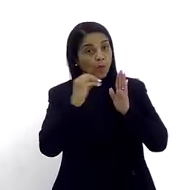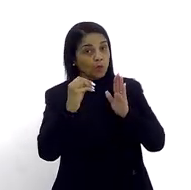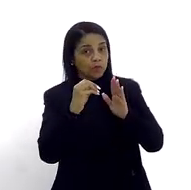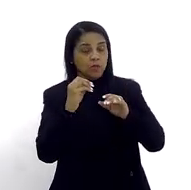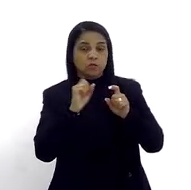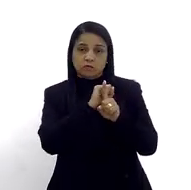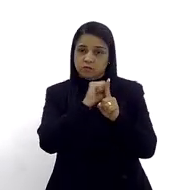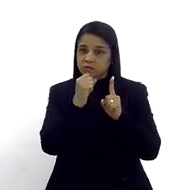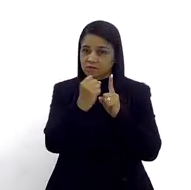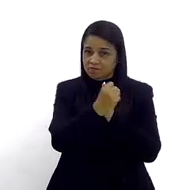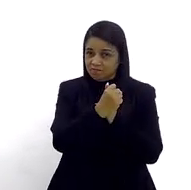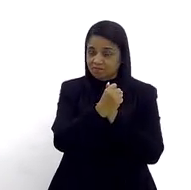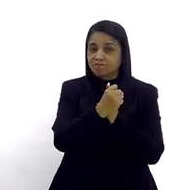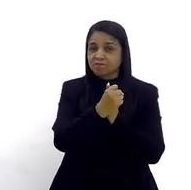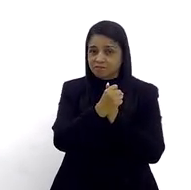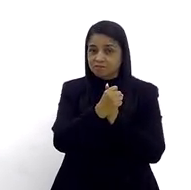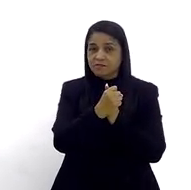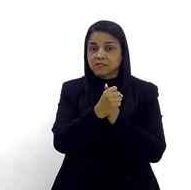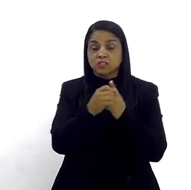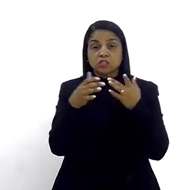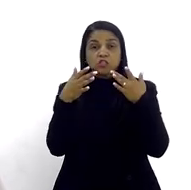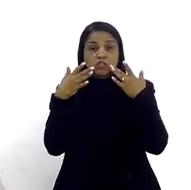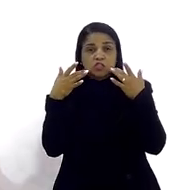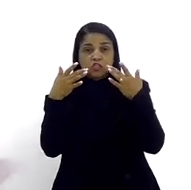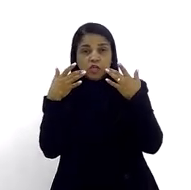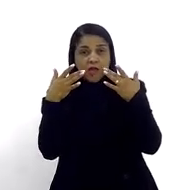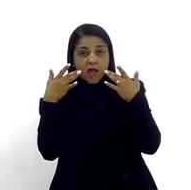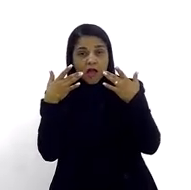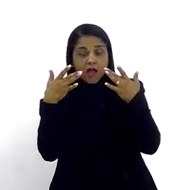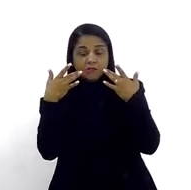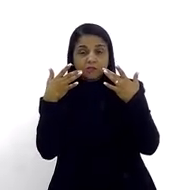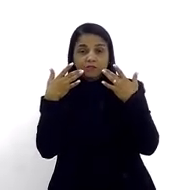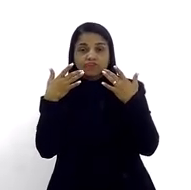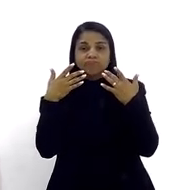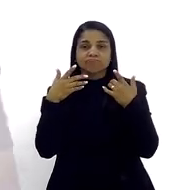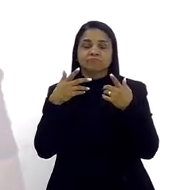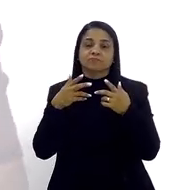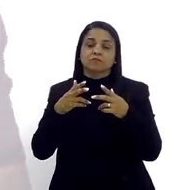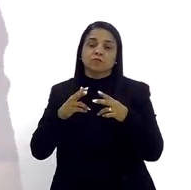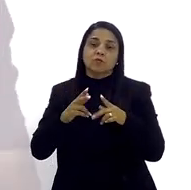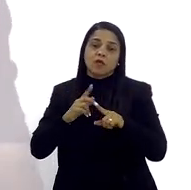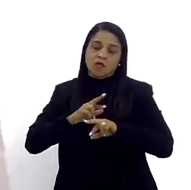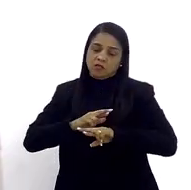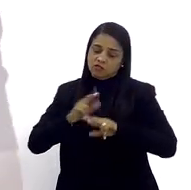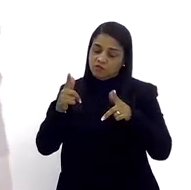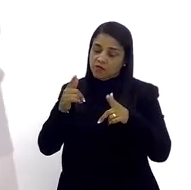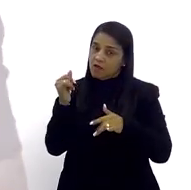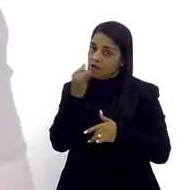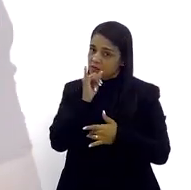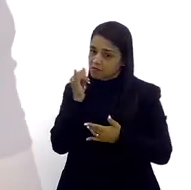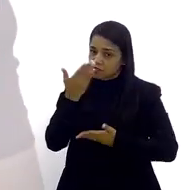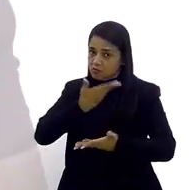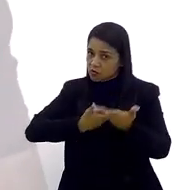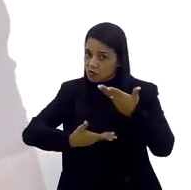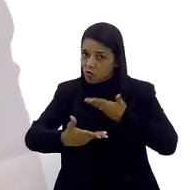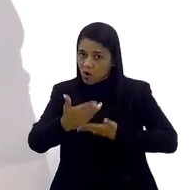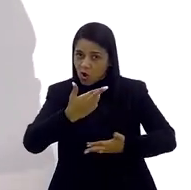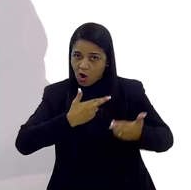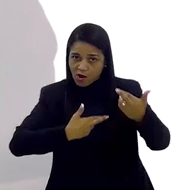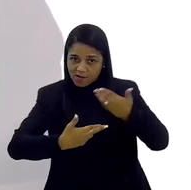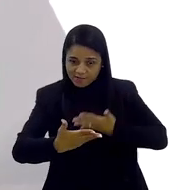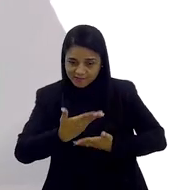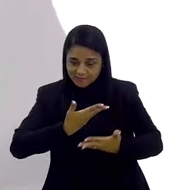e no teatro no audiovisual a gente tá gravando no teatro essa essa energia se troca ela vai